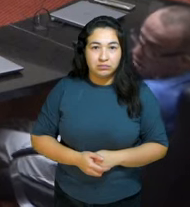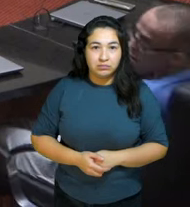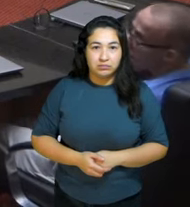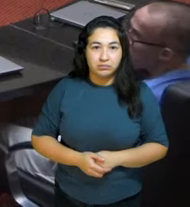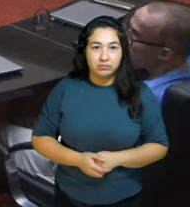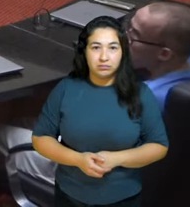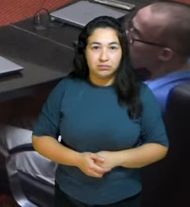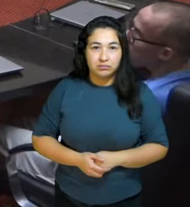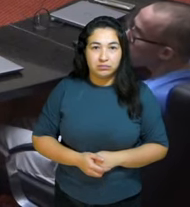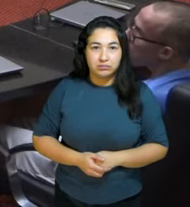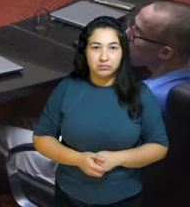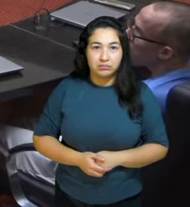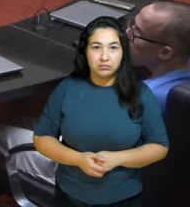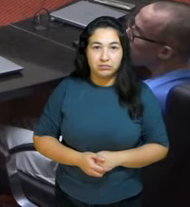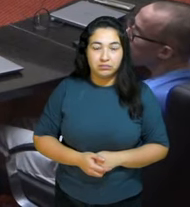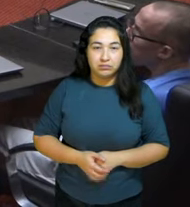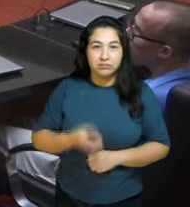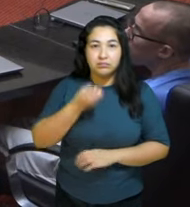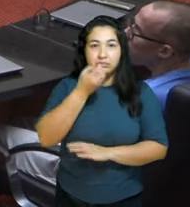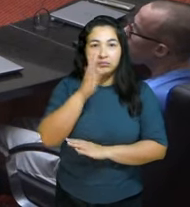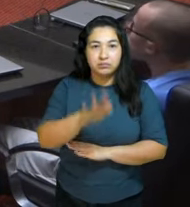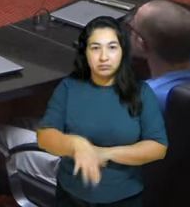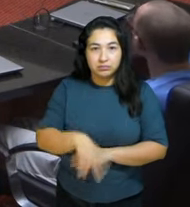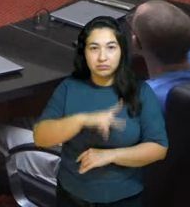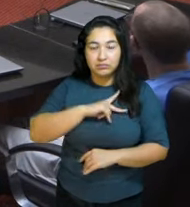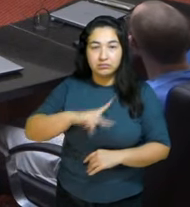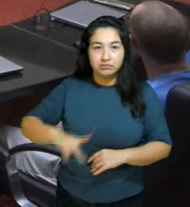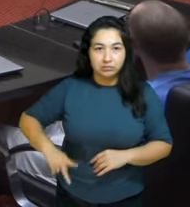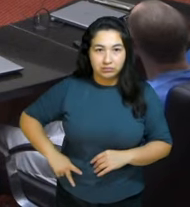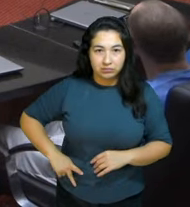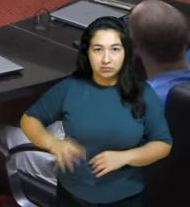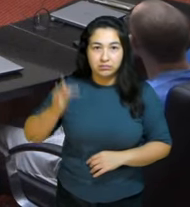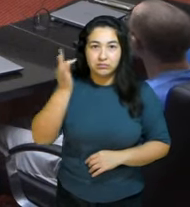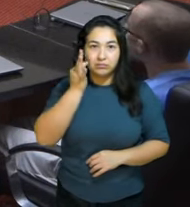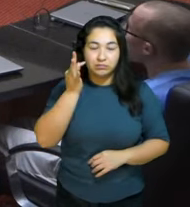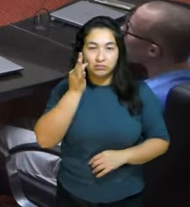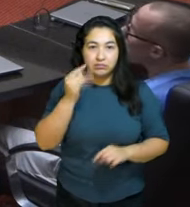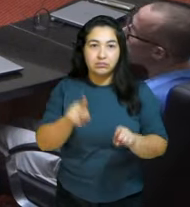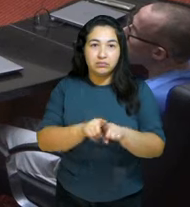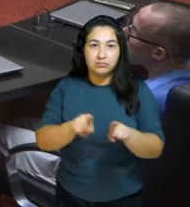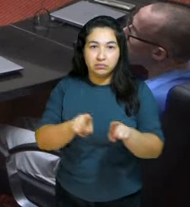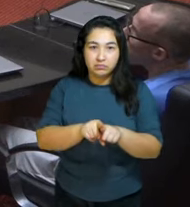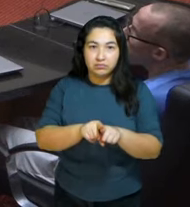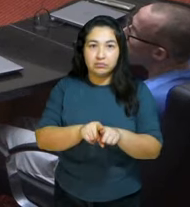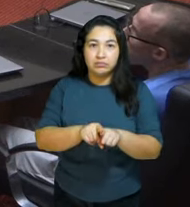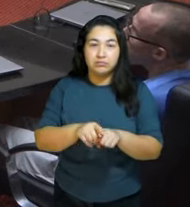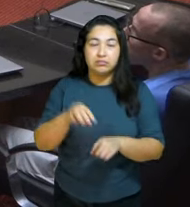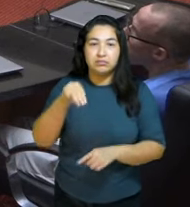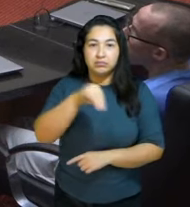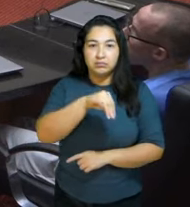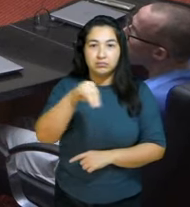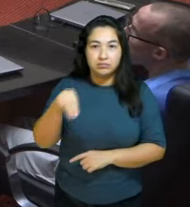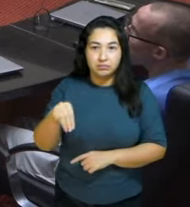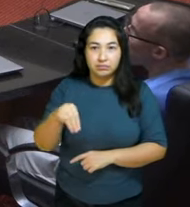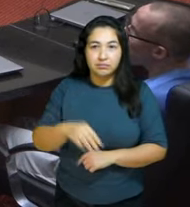senador. Boa tarde, presidente Fernando Krellin, deputado Mário Mota, os demais